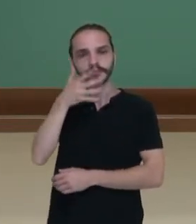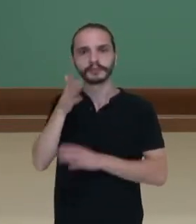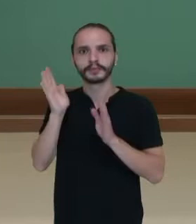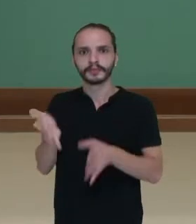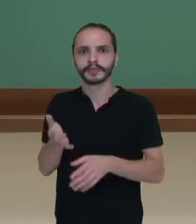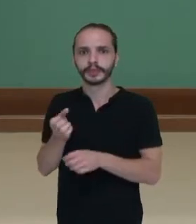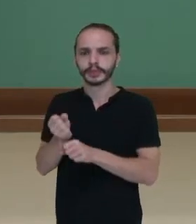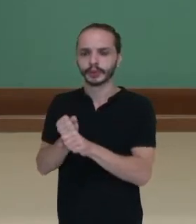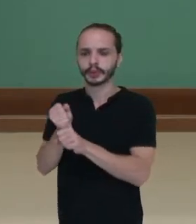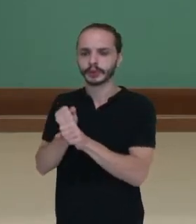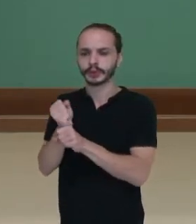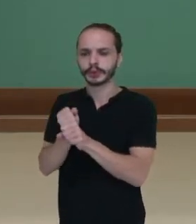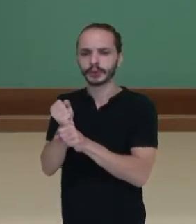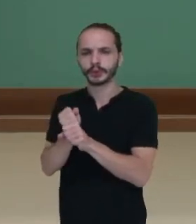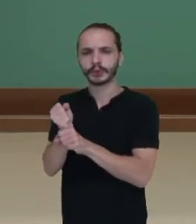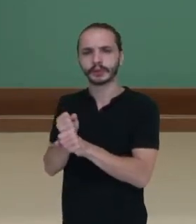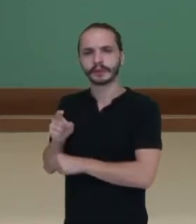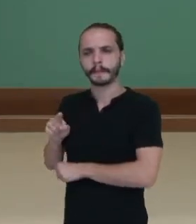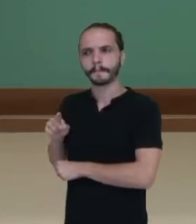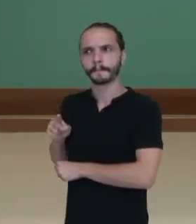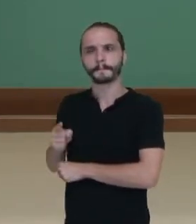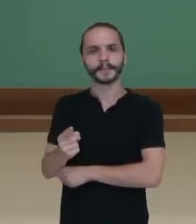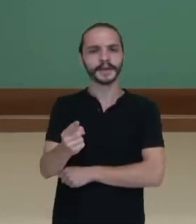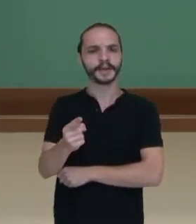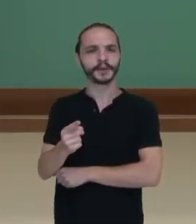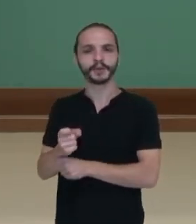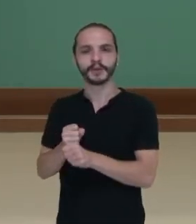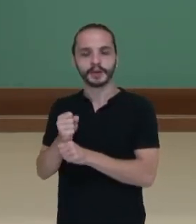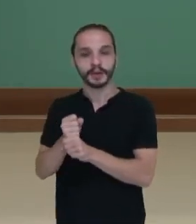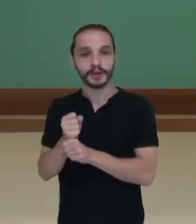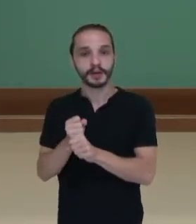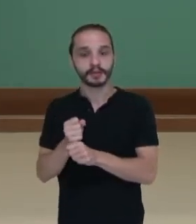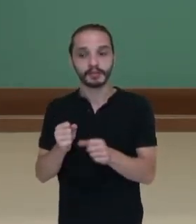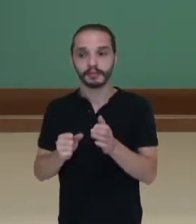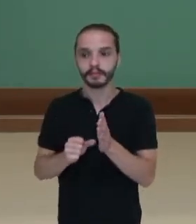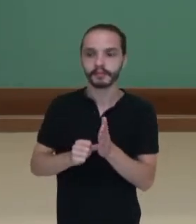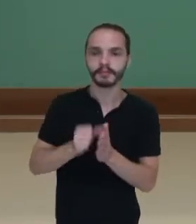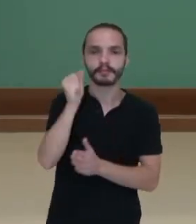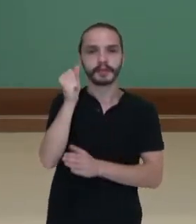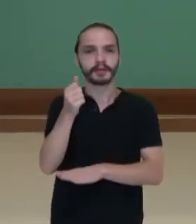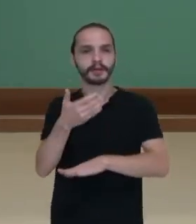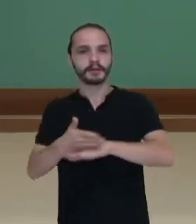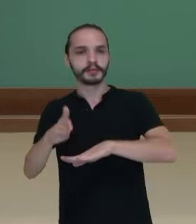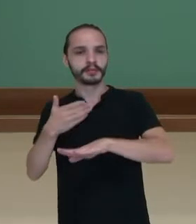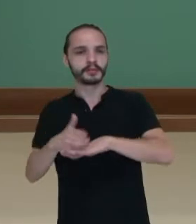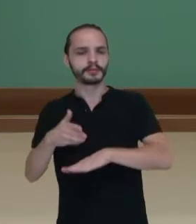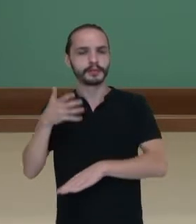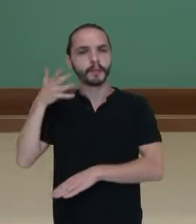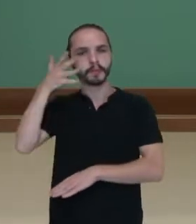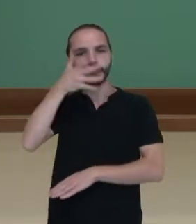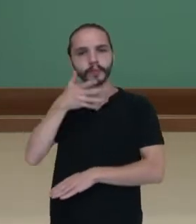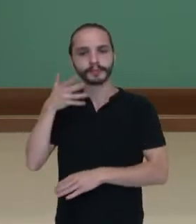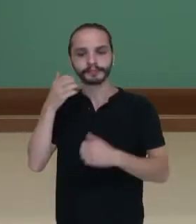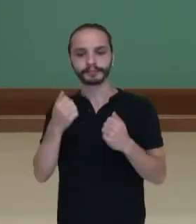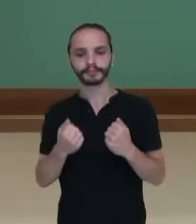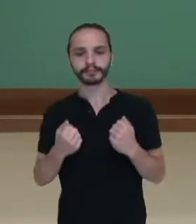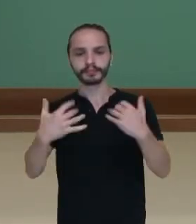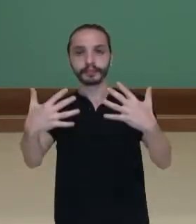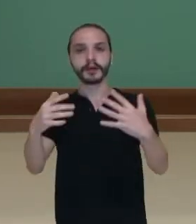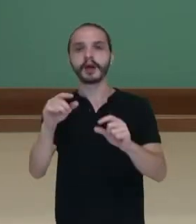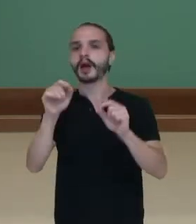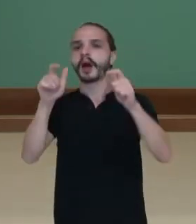de anos. Os primeiros textos, o primeiro treino para falar em público, ele aconteceu no Egito